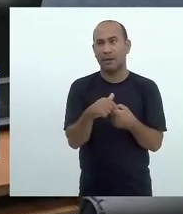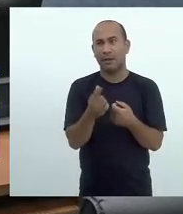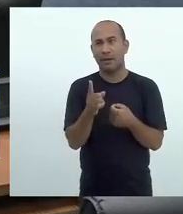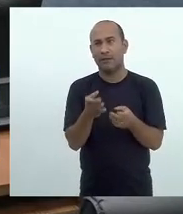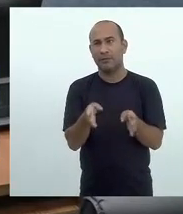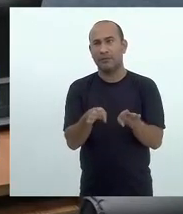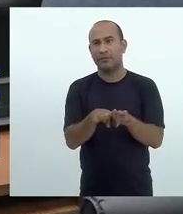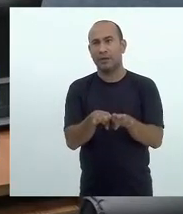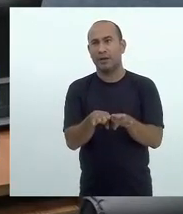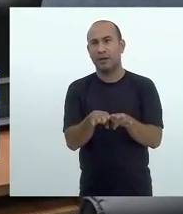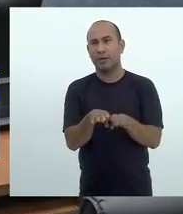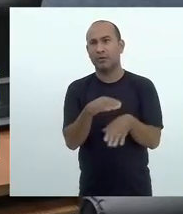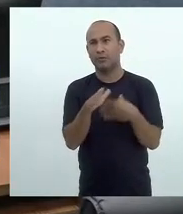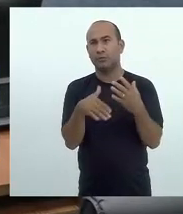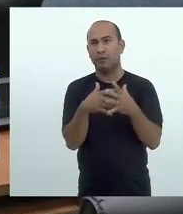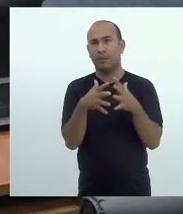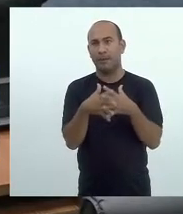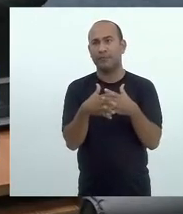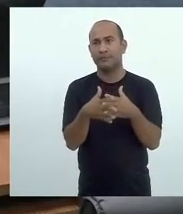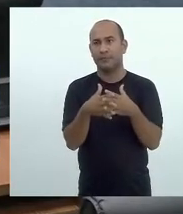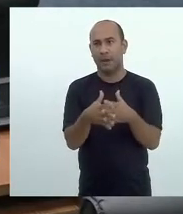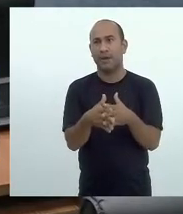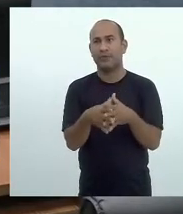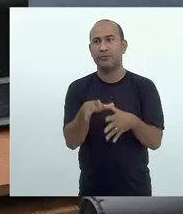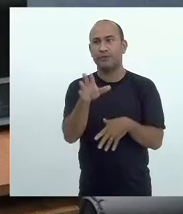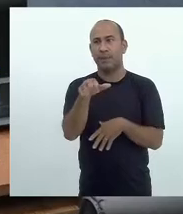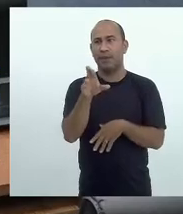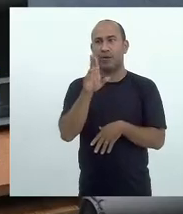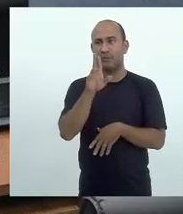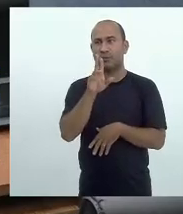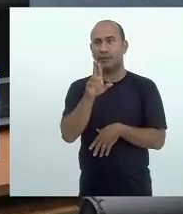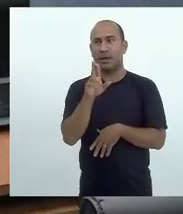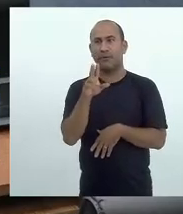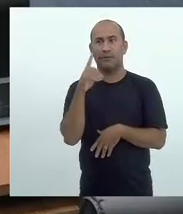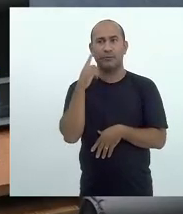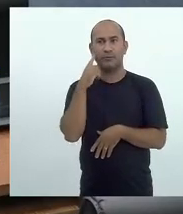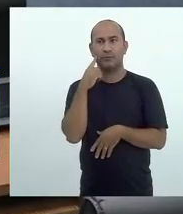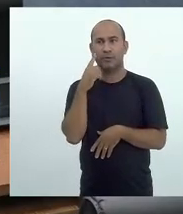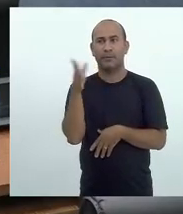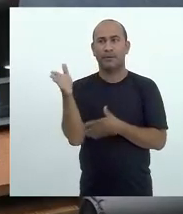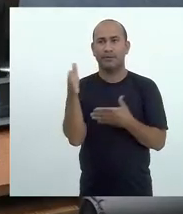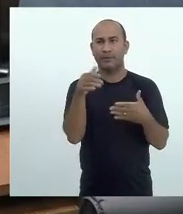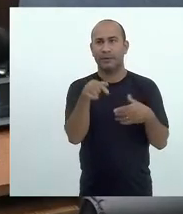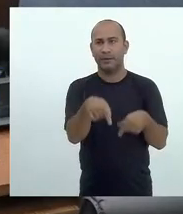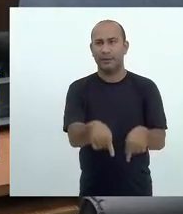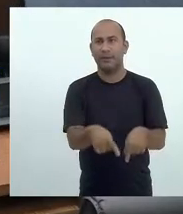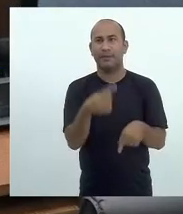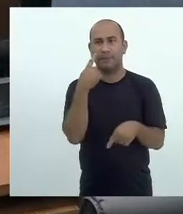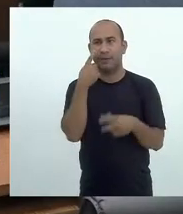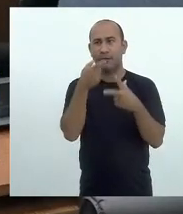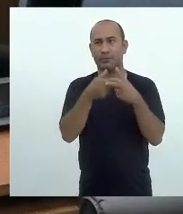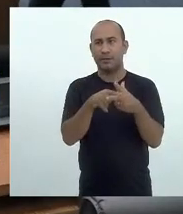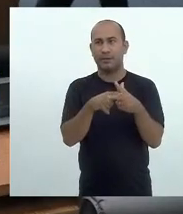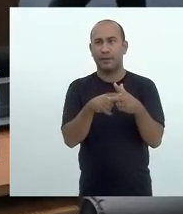aqui, travado. Está tudo bagunçado. Chamar o responsável pelo som para dar uma chegadinha aqui na mesa, por favor.